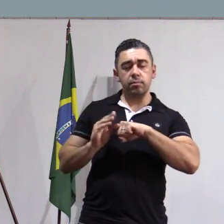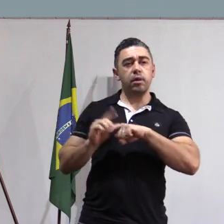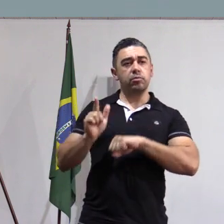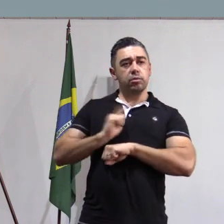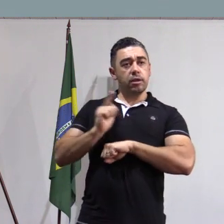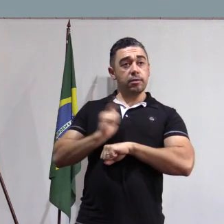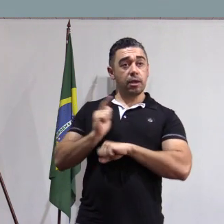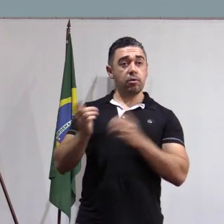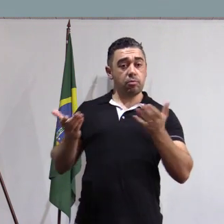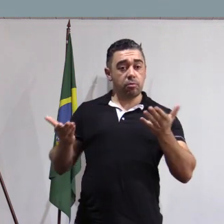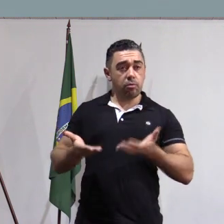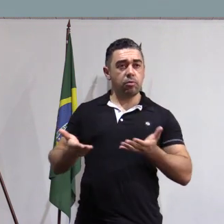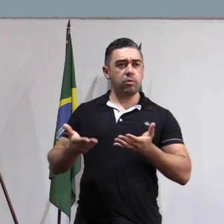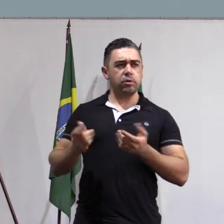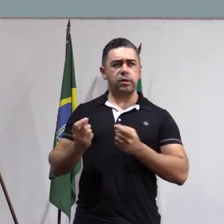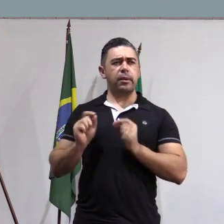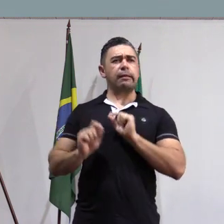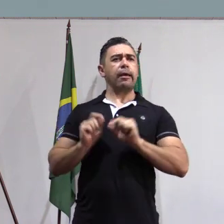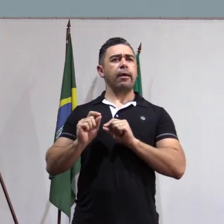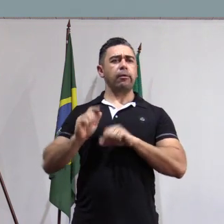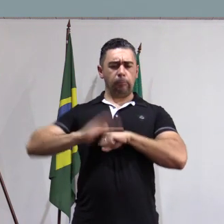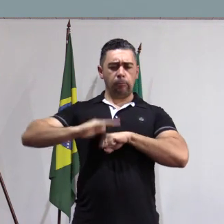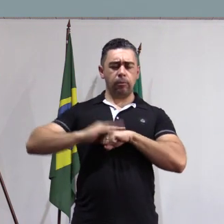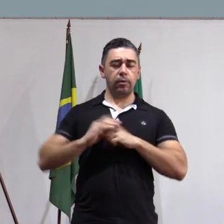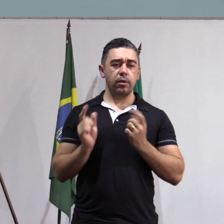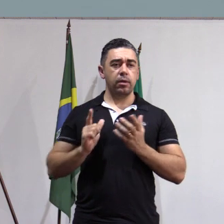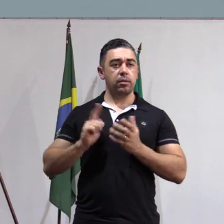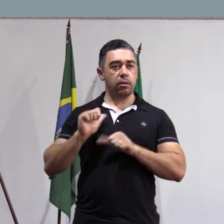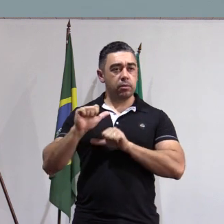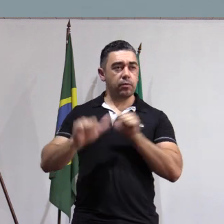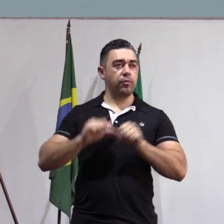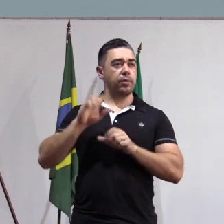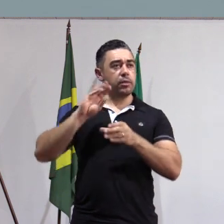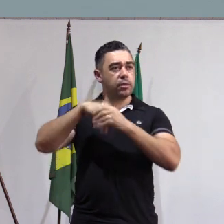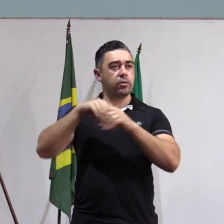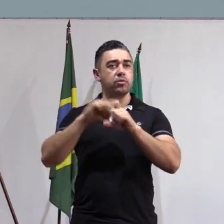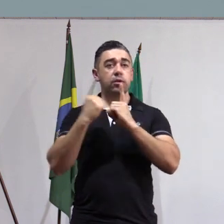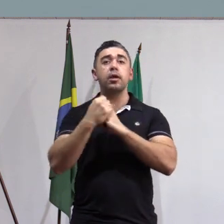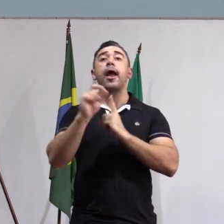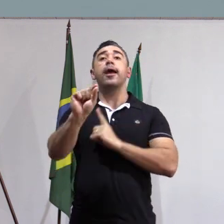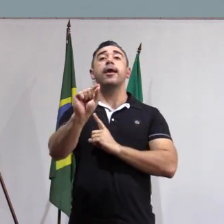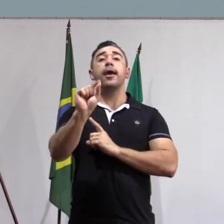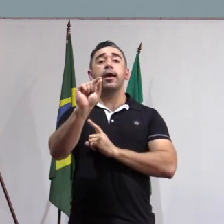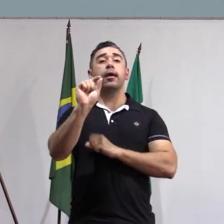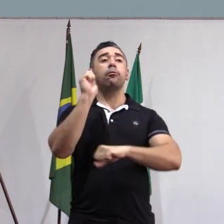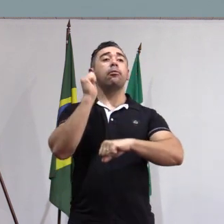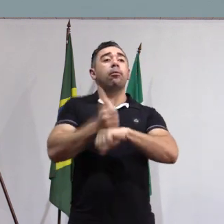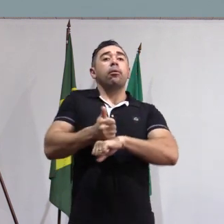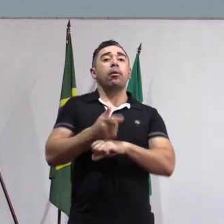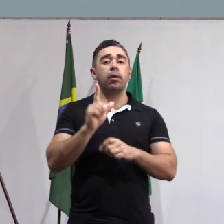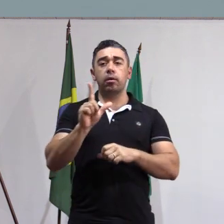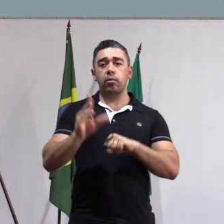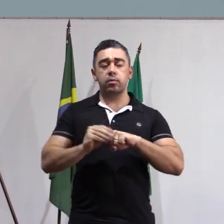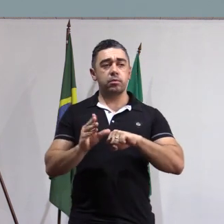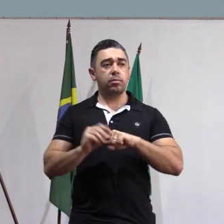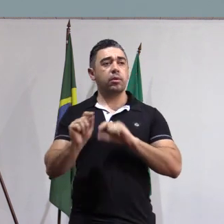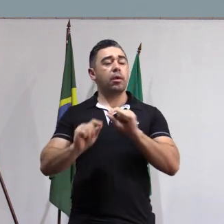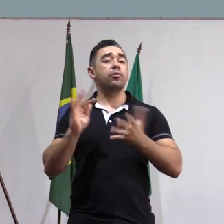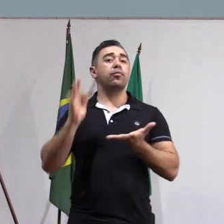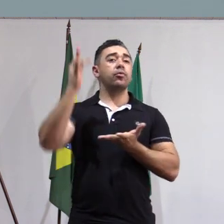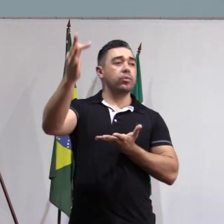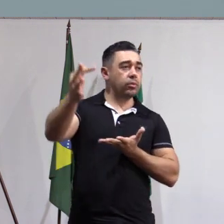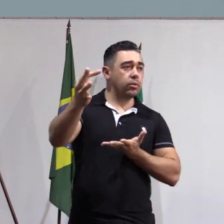constituído e transformado dentro da sociedade. A quem pertence esse conhecimento hoje e a quem vai pertencer no